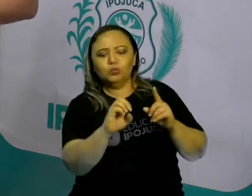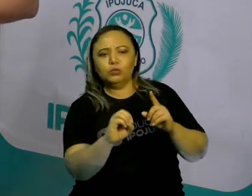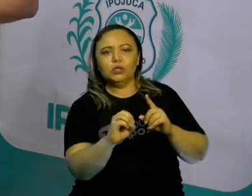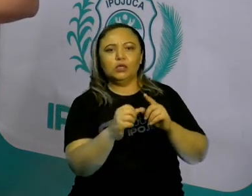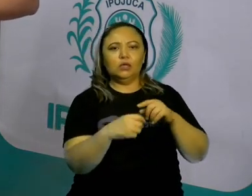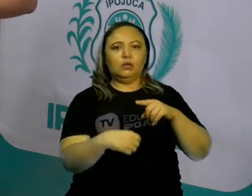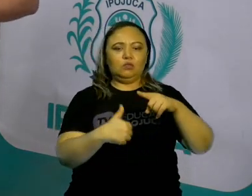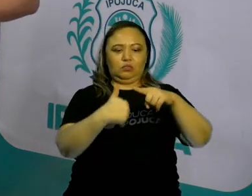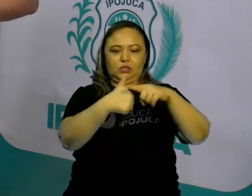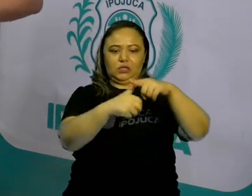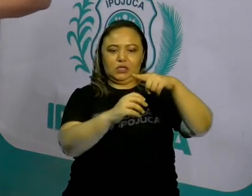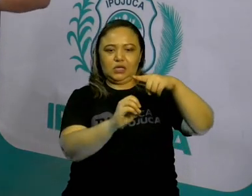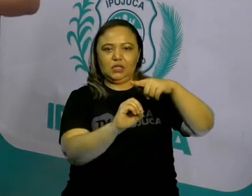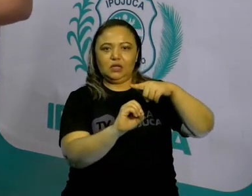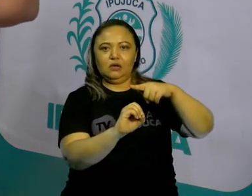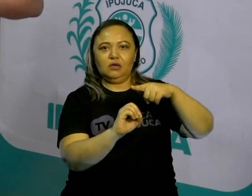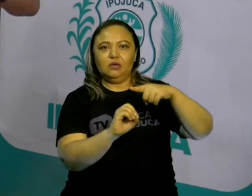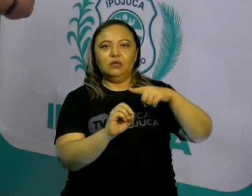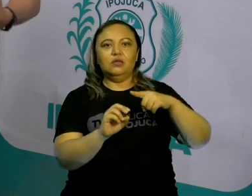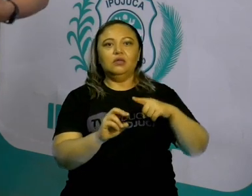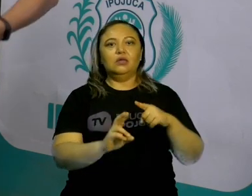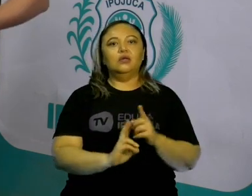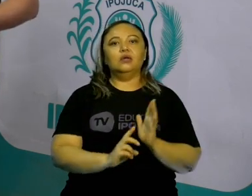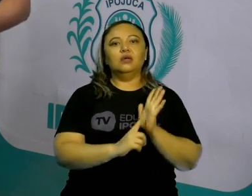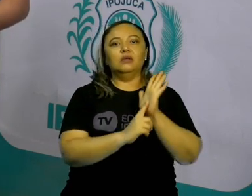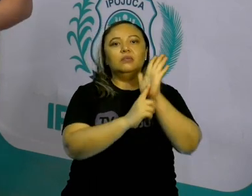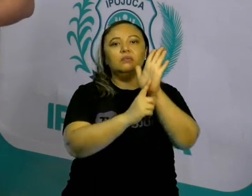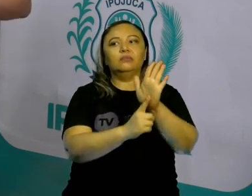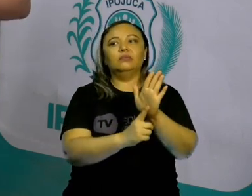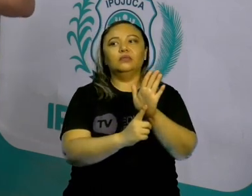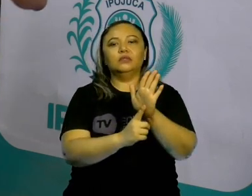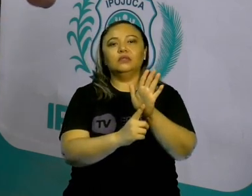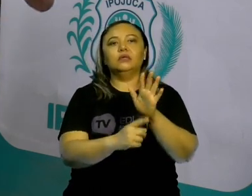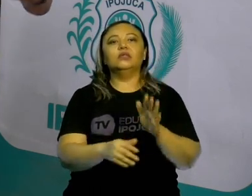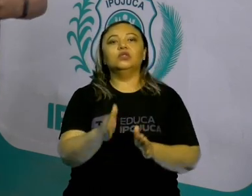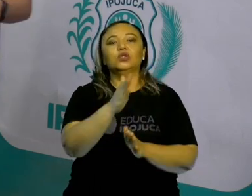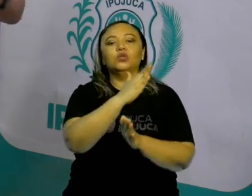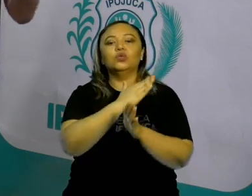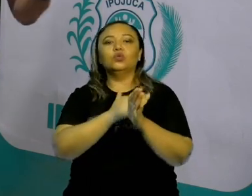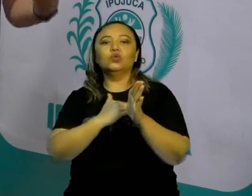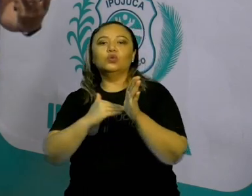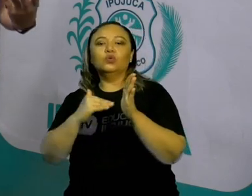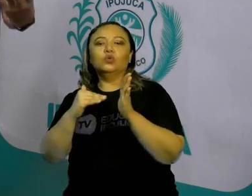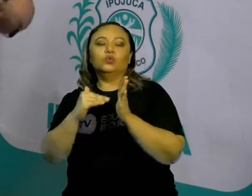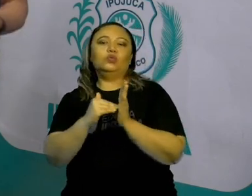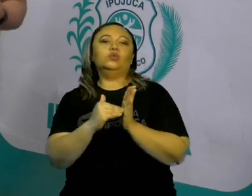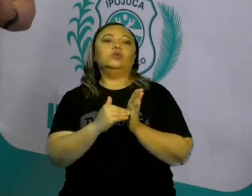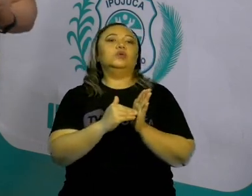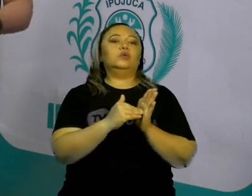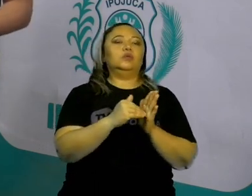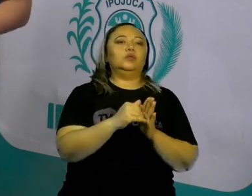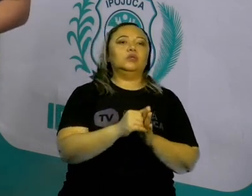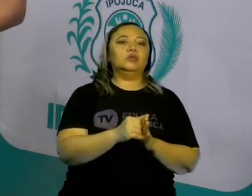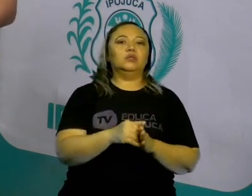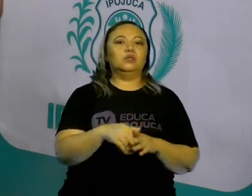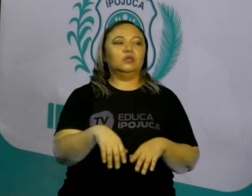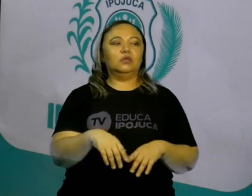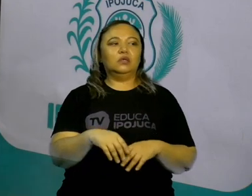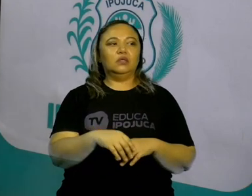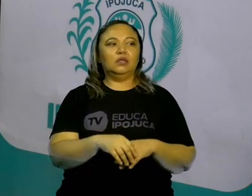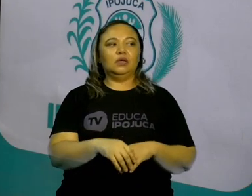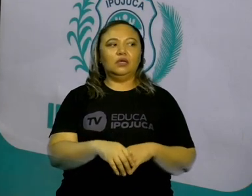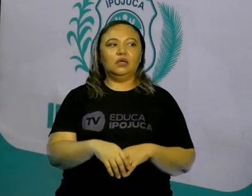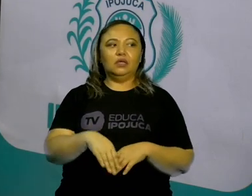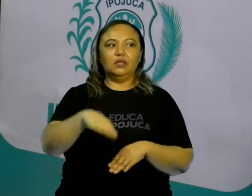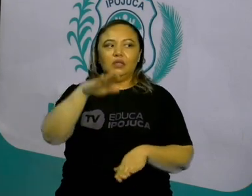baixo, o denominador, vai representar o nosso espaço amostral, ou seja, todas as chances que nós temos para poder encontrar uma